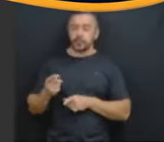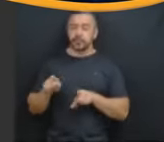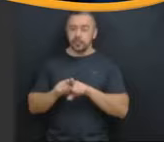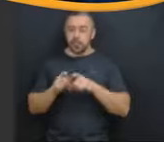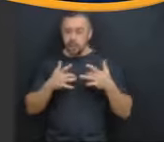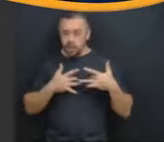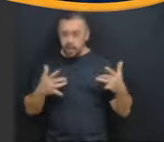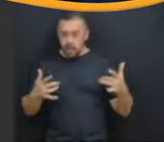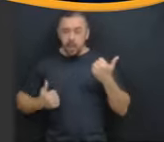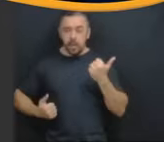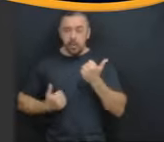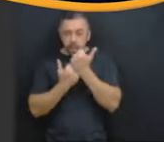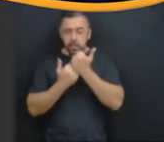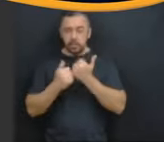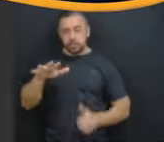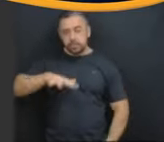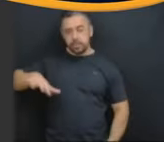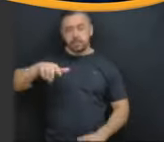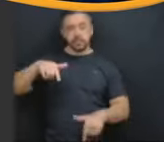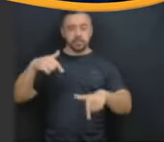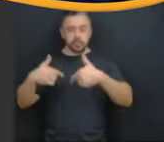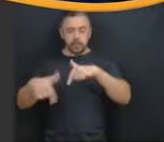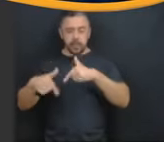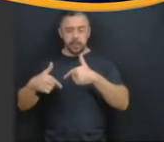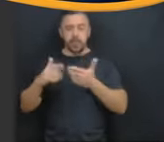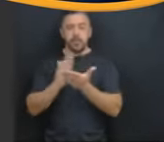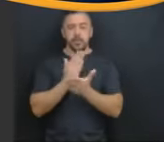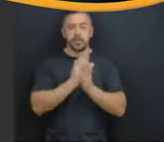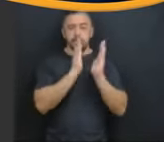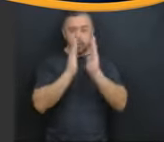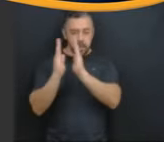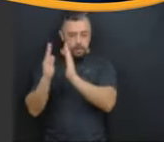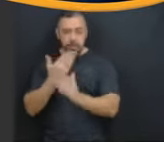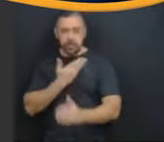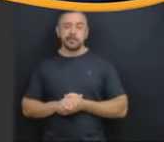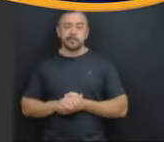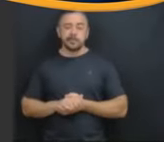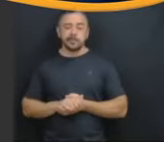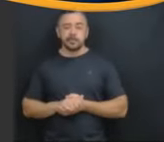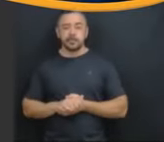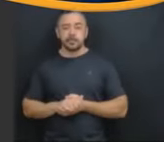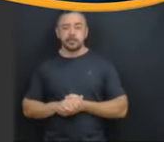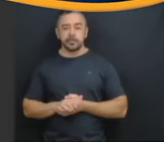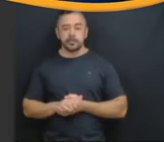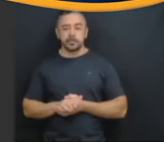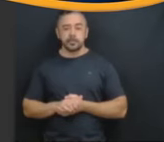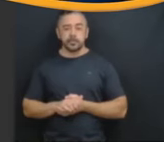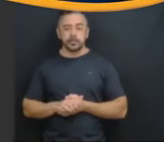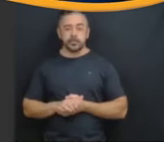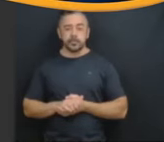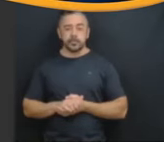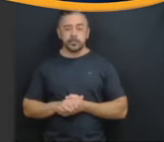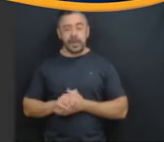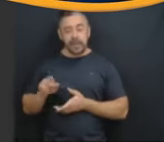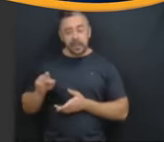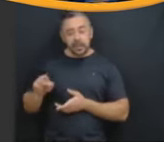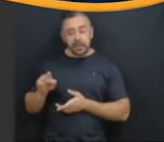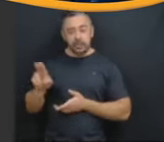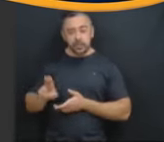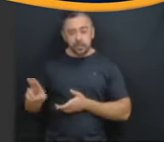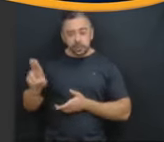Apoio aos servidores da biblioteca pública do Estado do Paraná que também estão sendo objeto